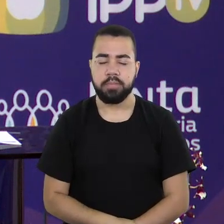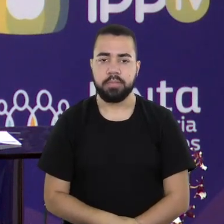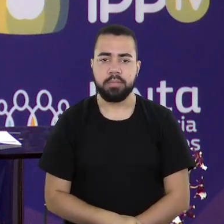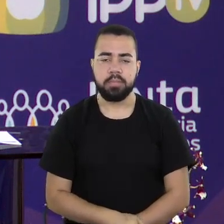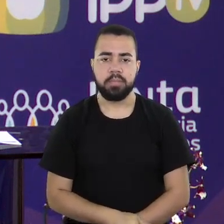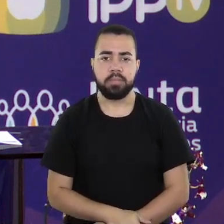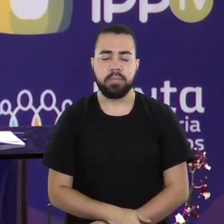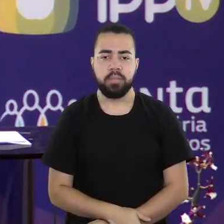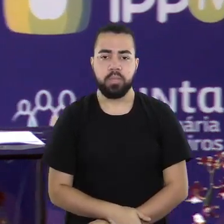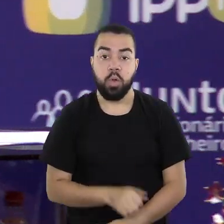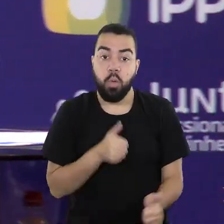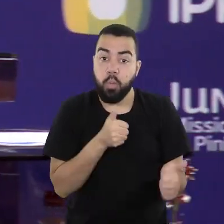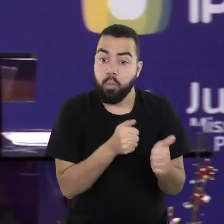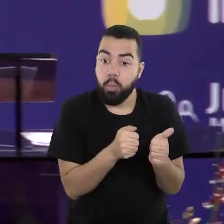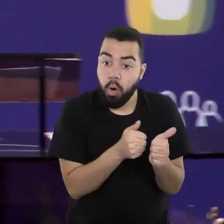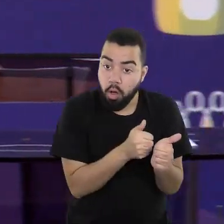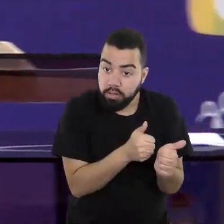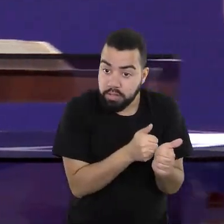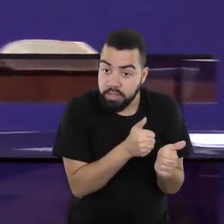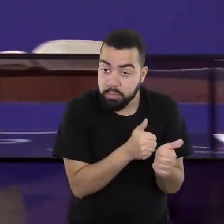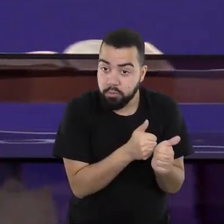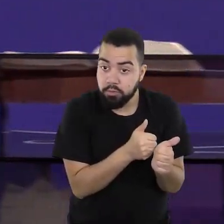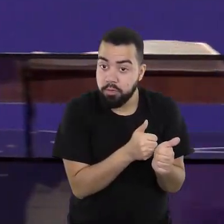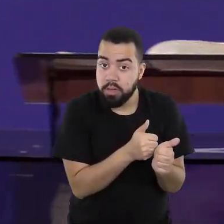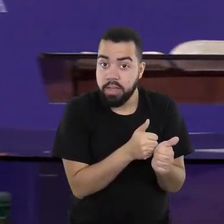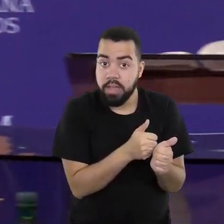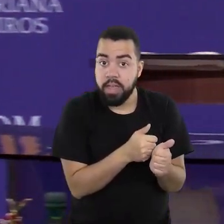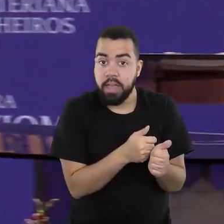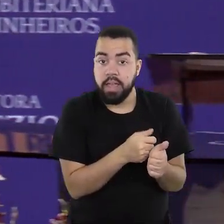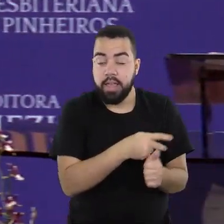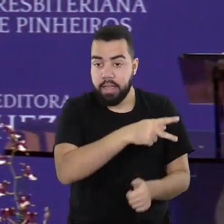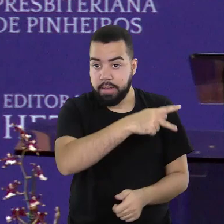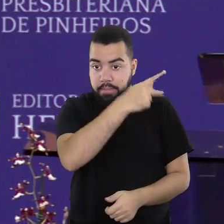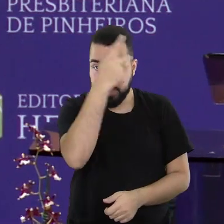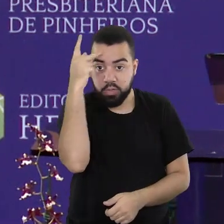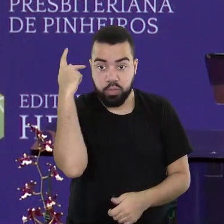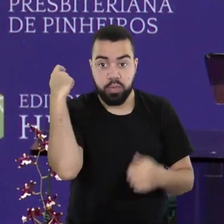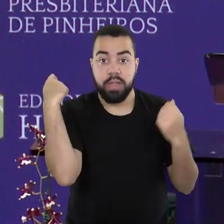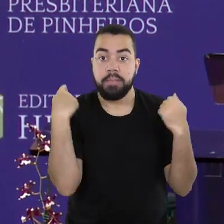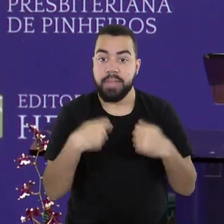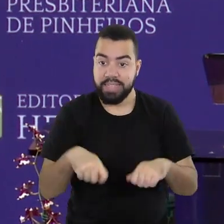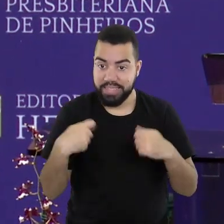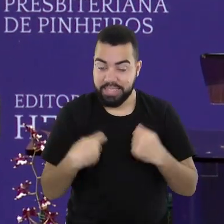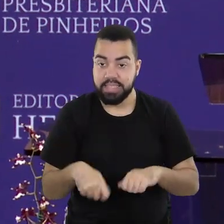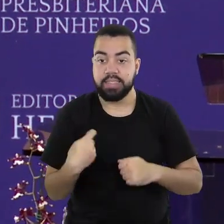O meu próximo não é aquele que precisa de mim.